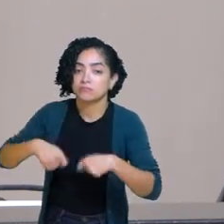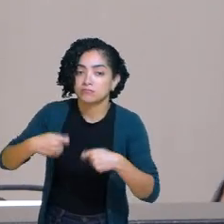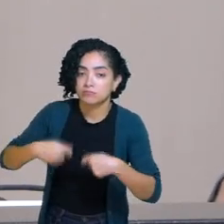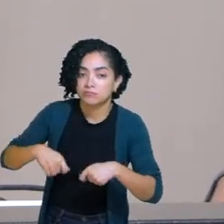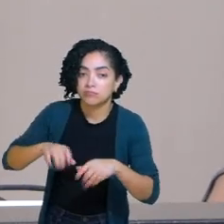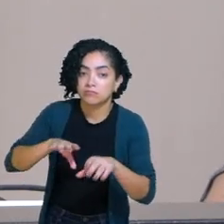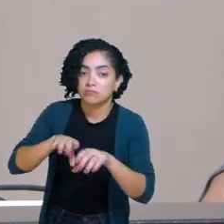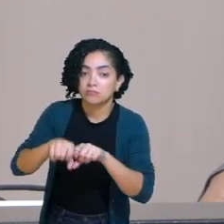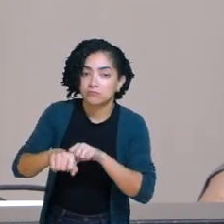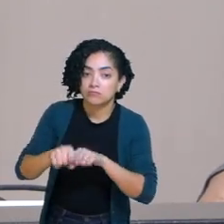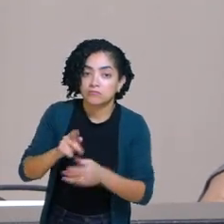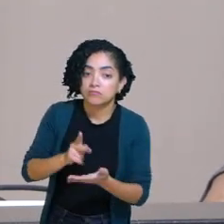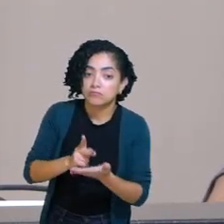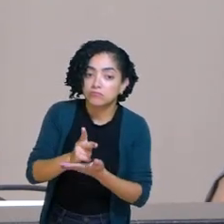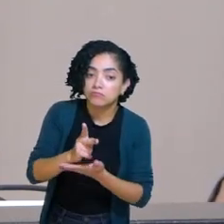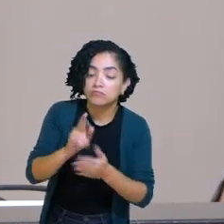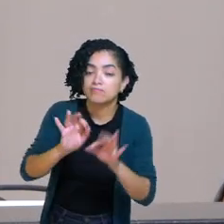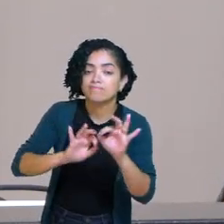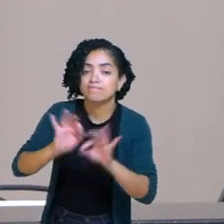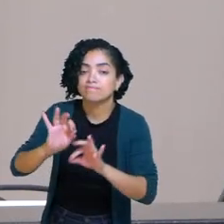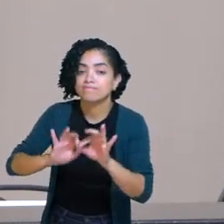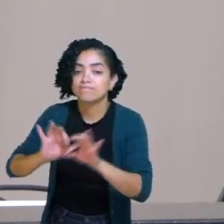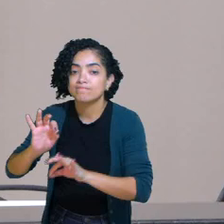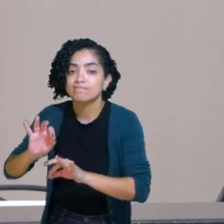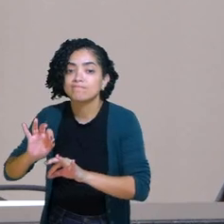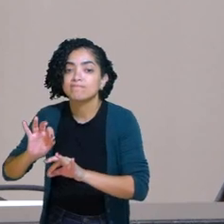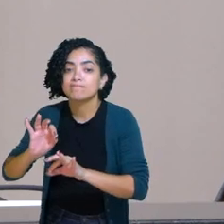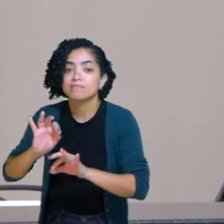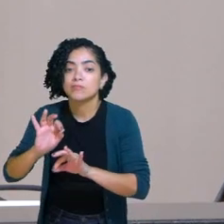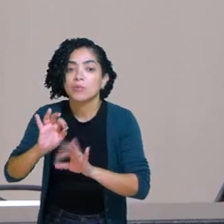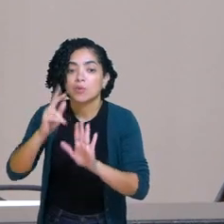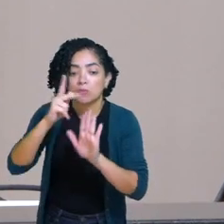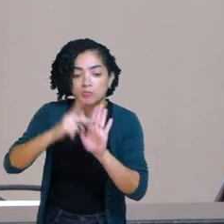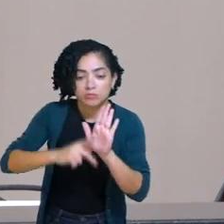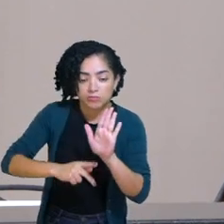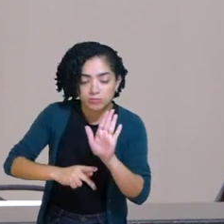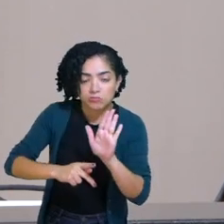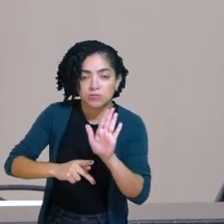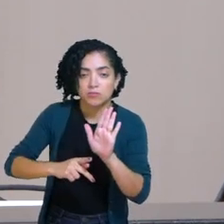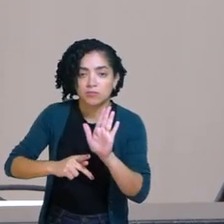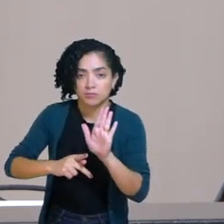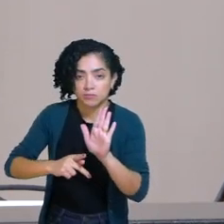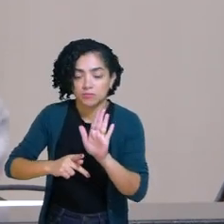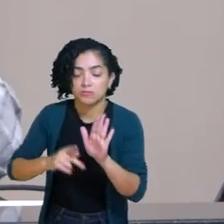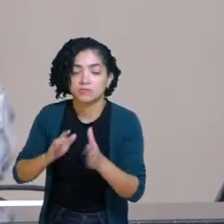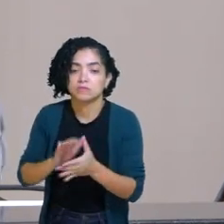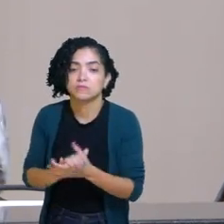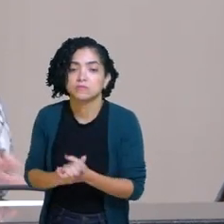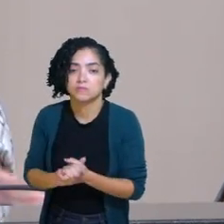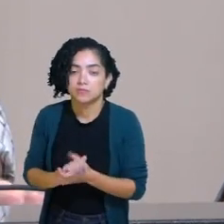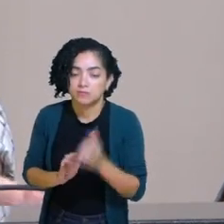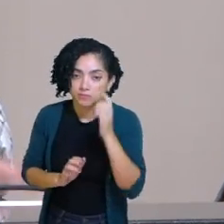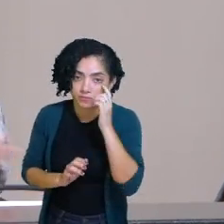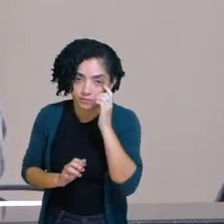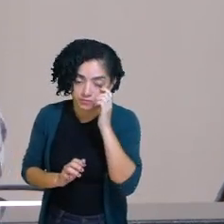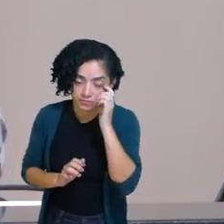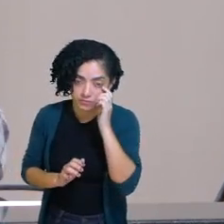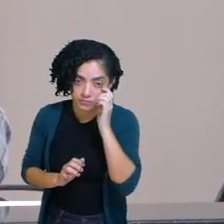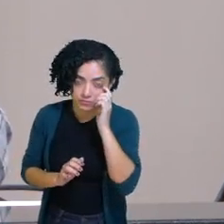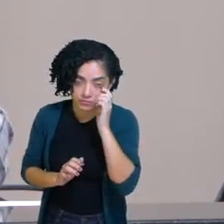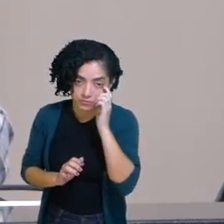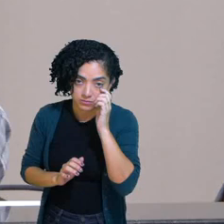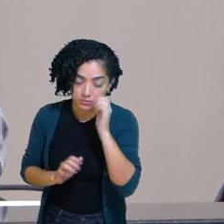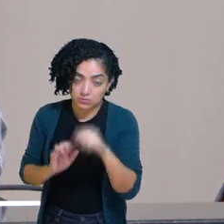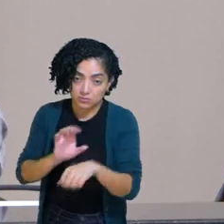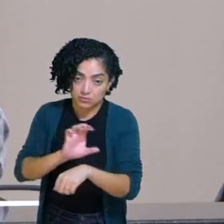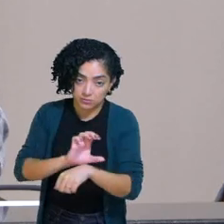continuada elaborar um planejamento estratégico de formação continuada em regime de colaboração entre o estado os